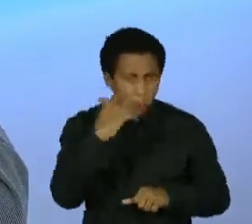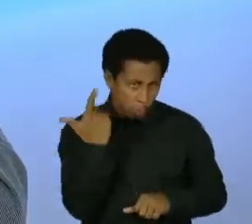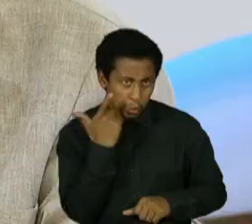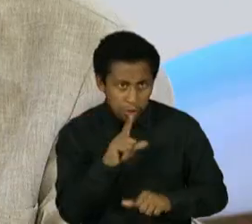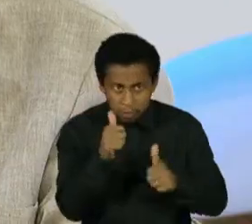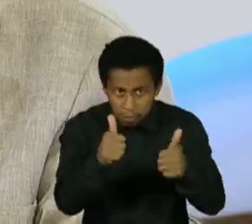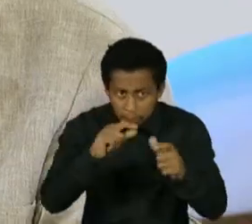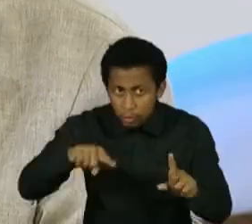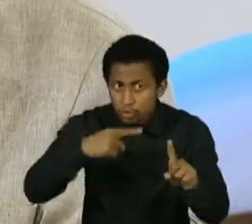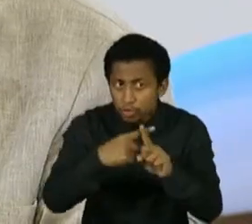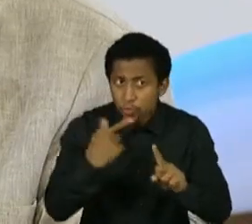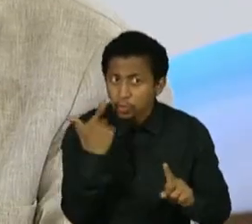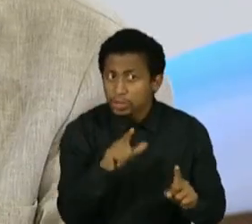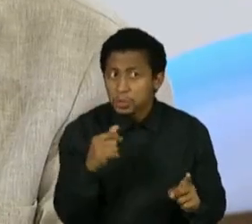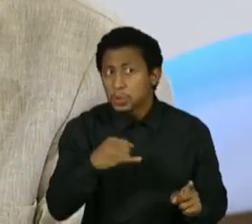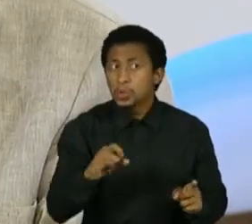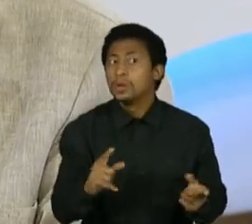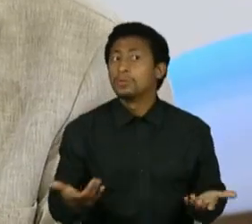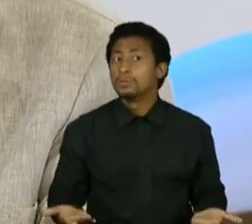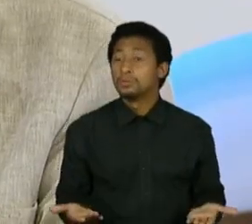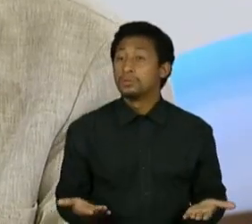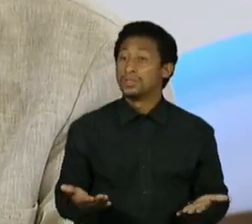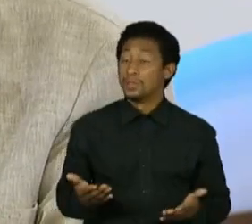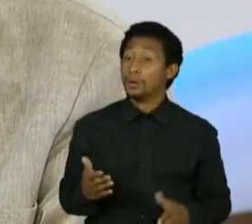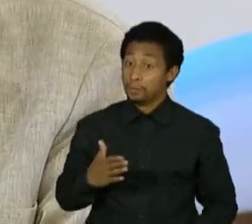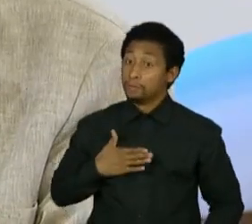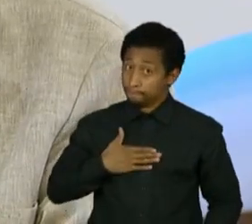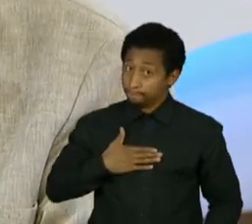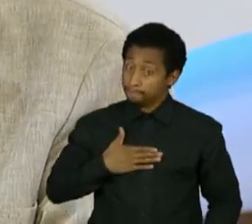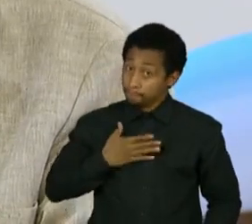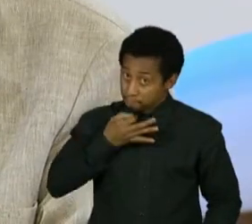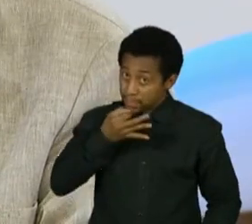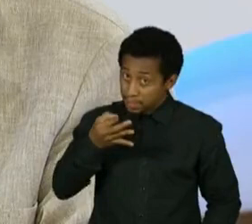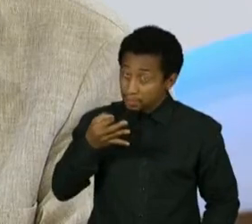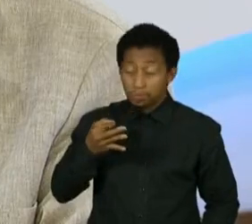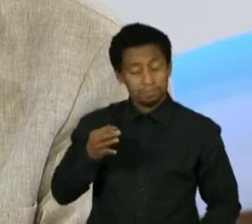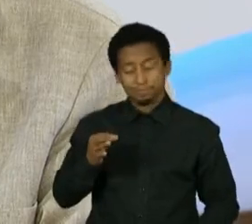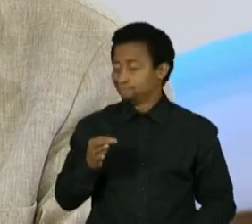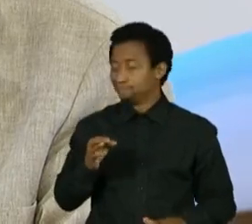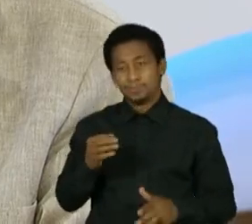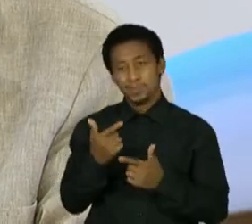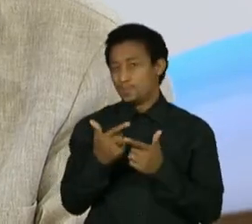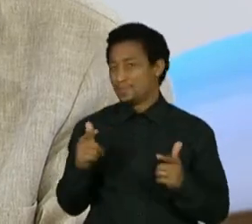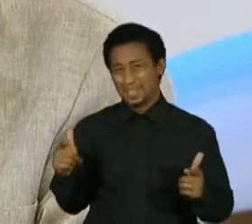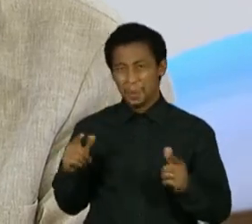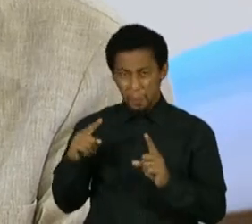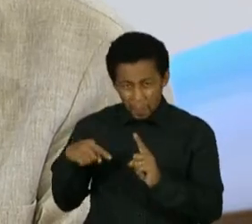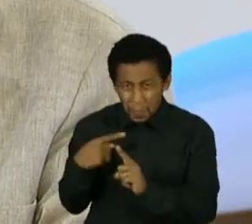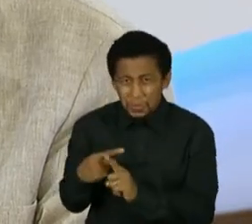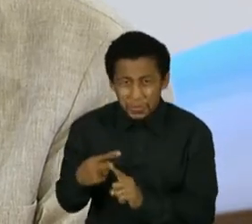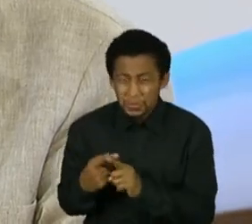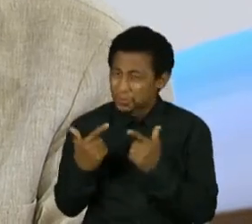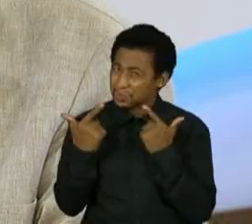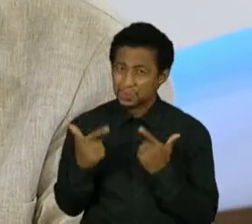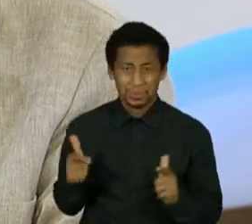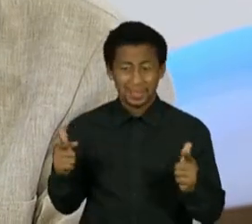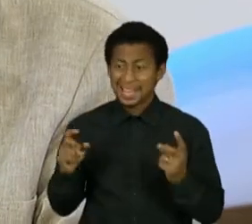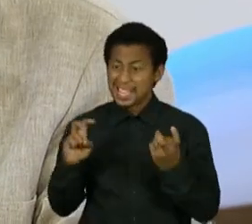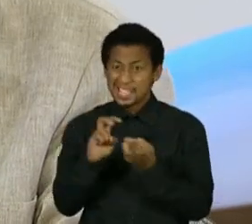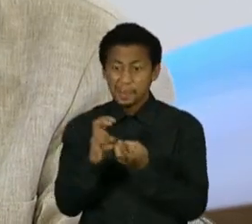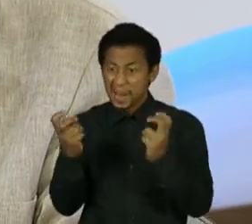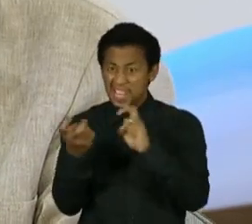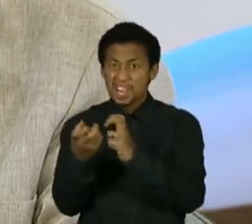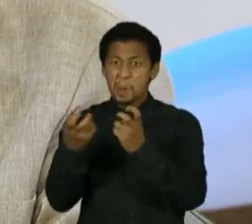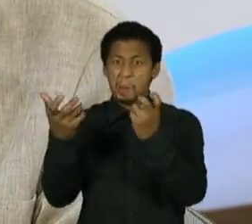das trevas? Da diplomacia das trevas, não. Eu acho que ela foi muito negativa para o Itamaraty, sobretudo para as